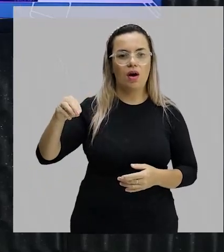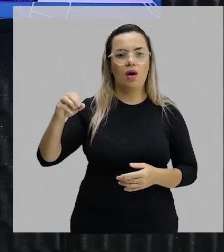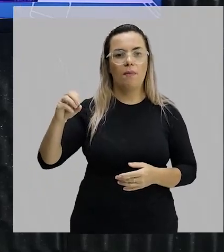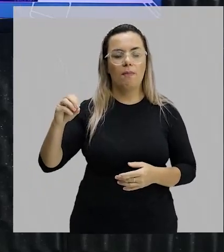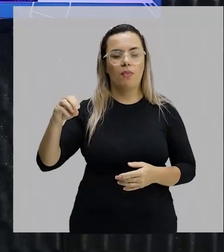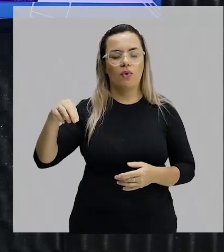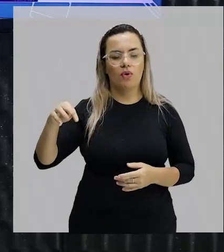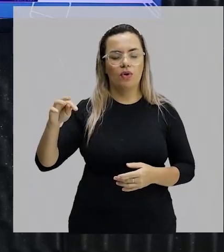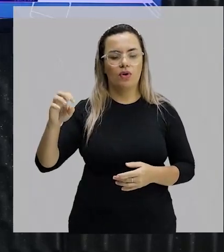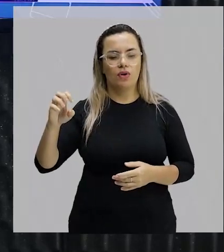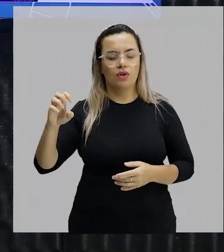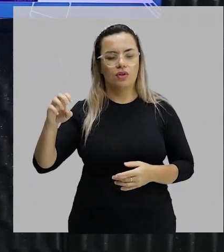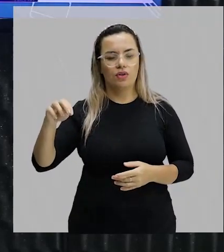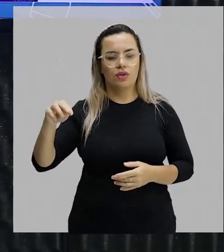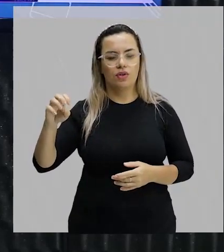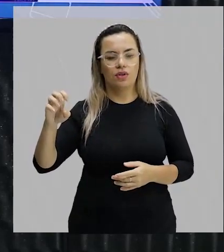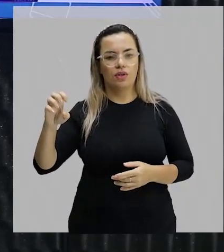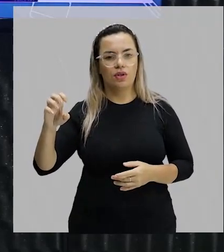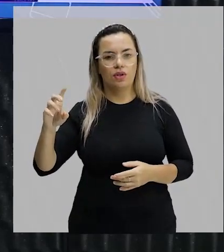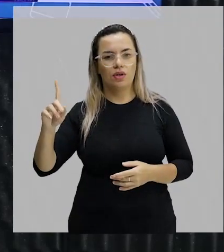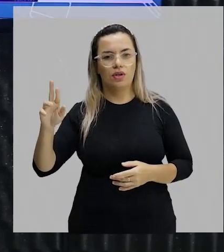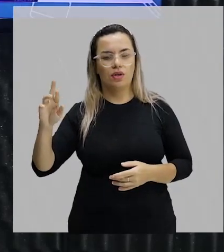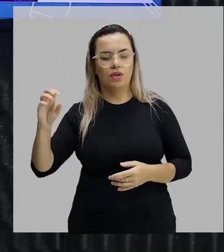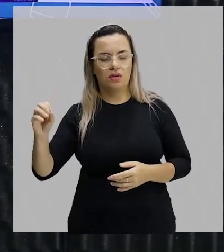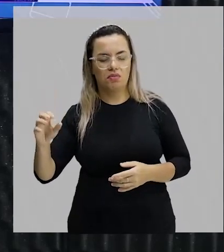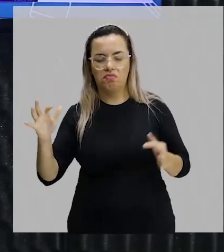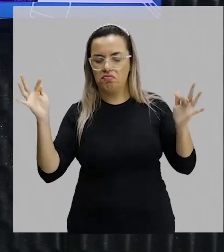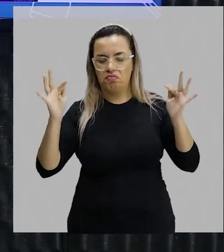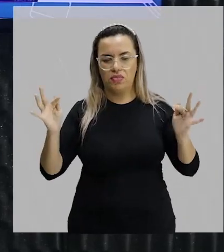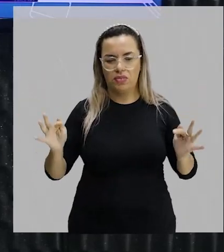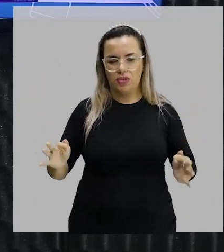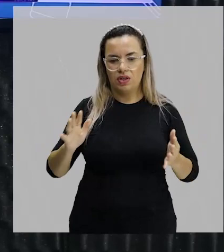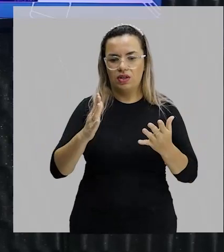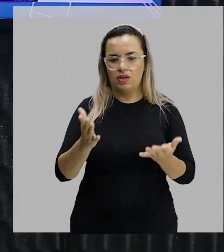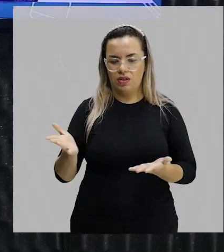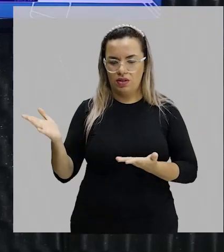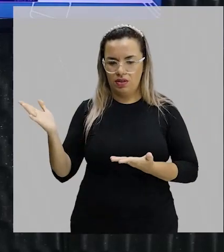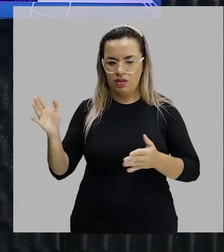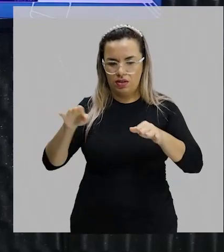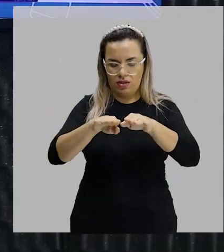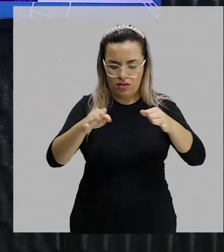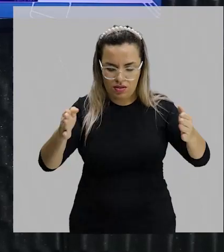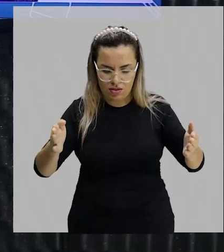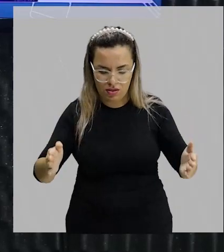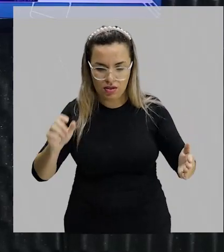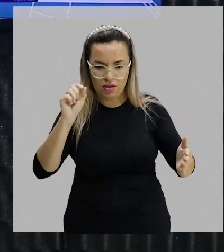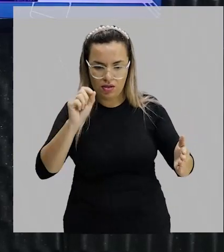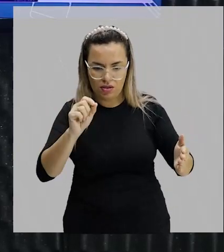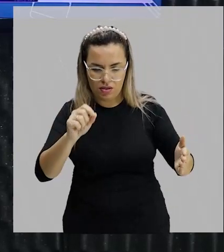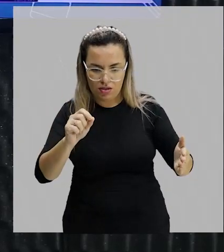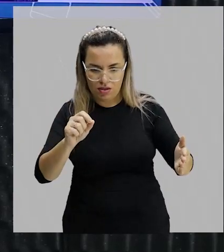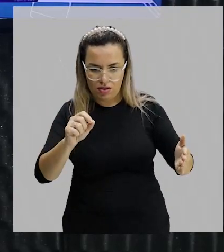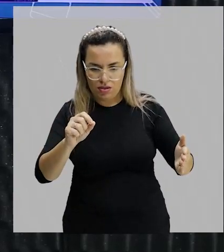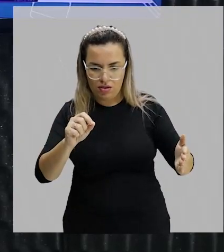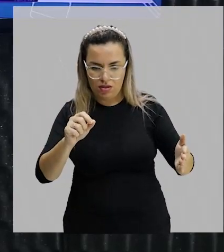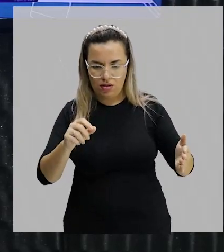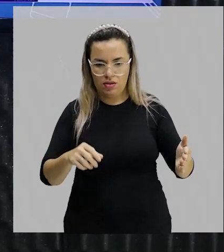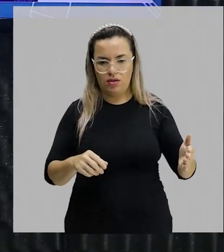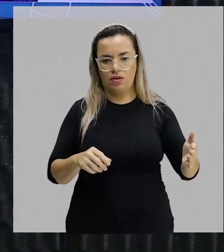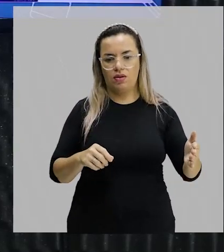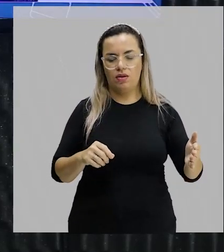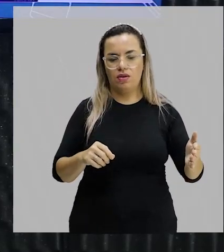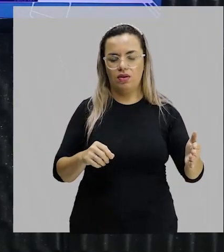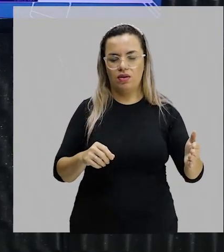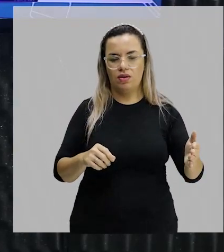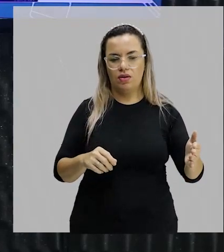é justamente a estrutura que o Arthur Azevedo tem para deixar vocês com água na boca. E durante a família Adams, da Casa de Artes Vertu,